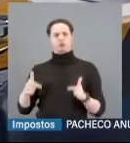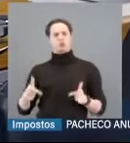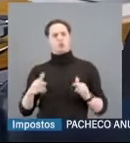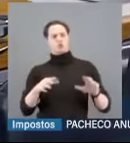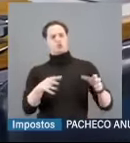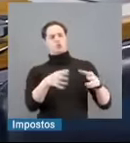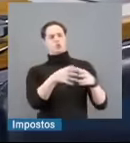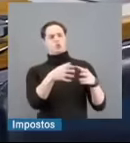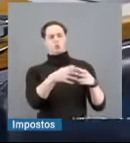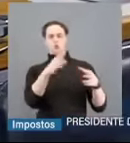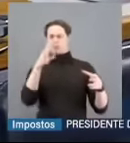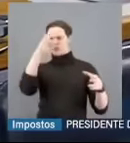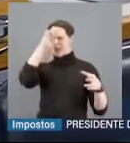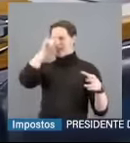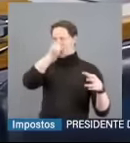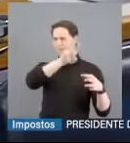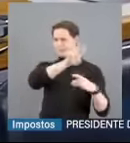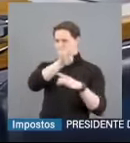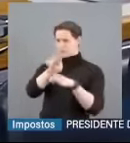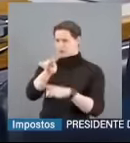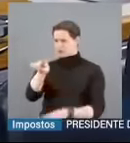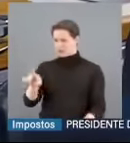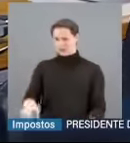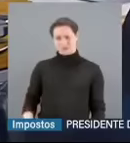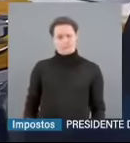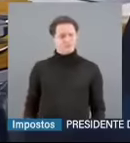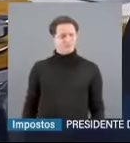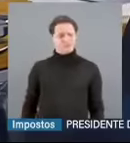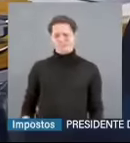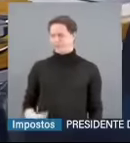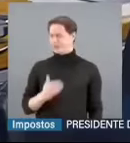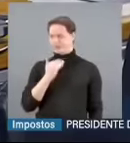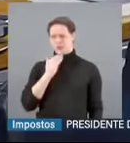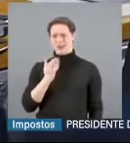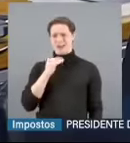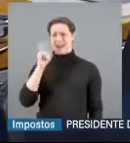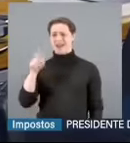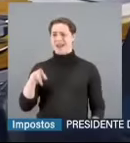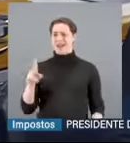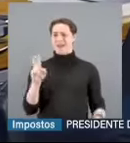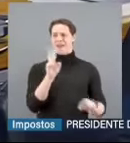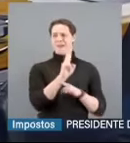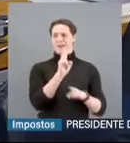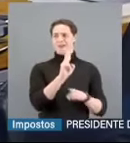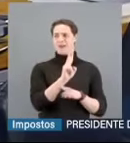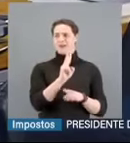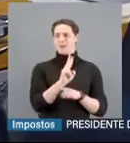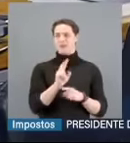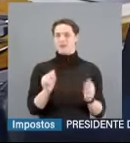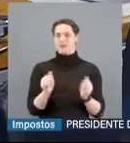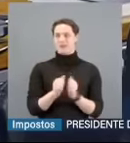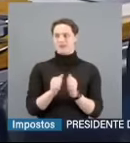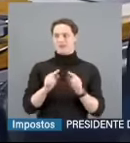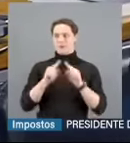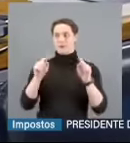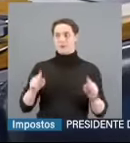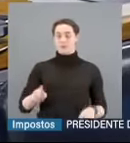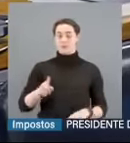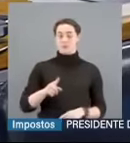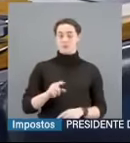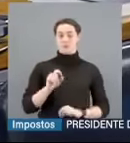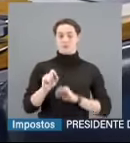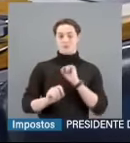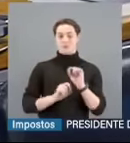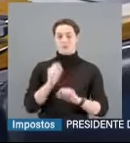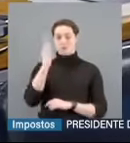dessa comissão é para lhe proteger. Não é para proteger o Bolsonaro, porque o senhor sabe que